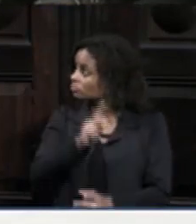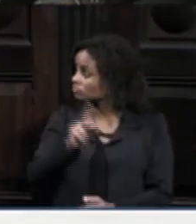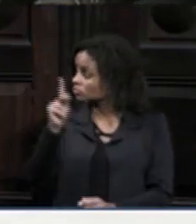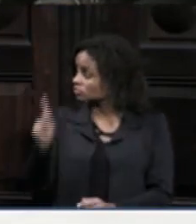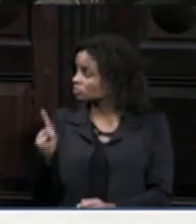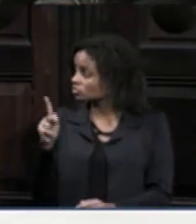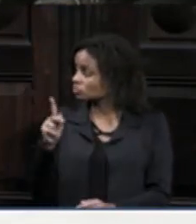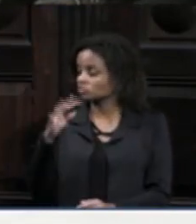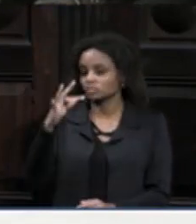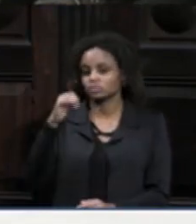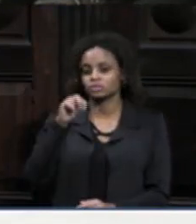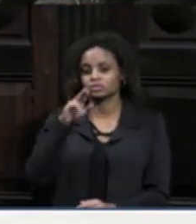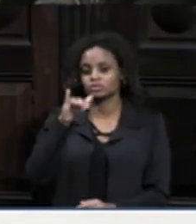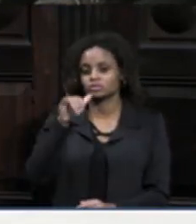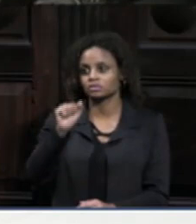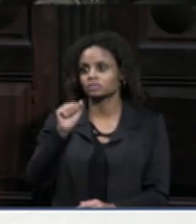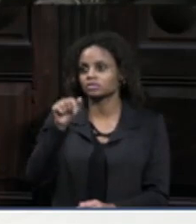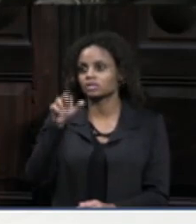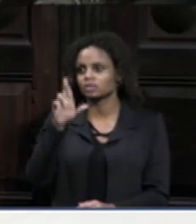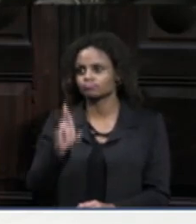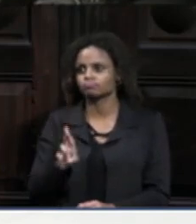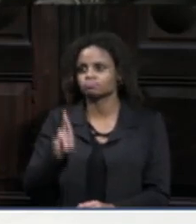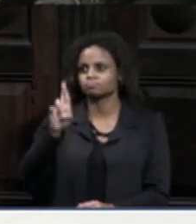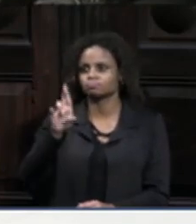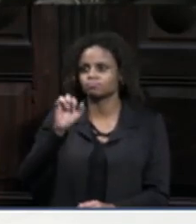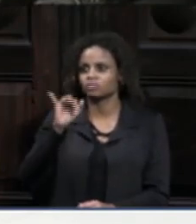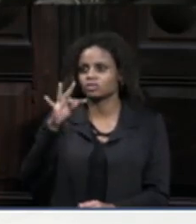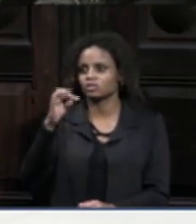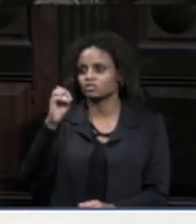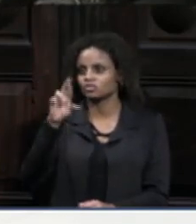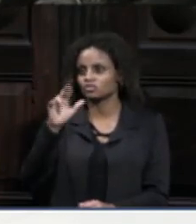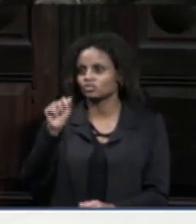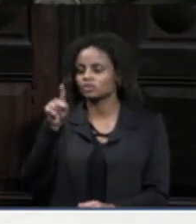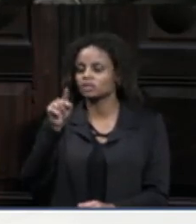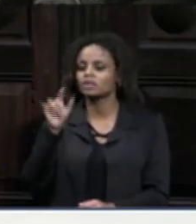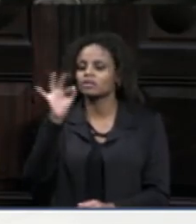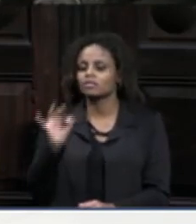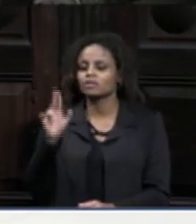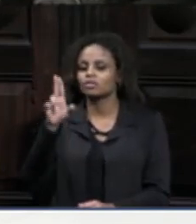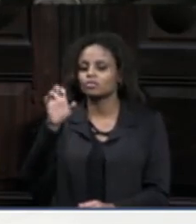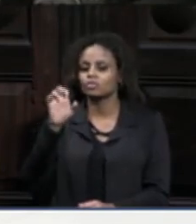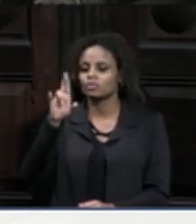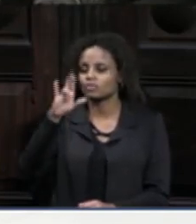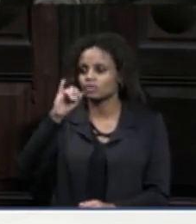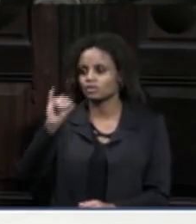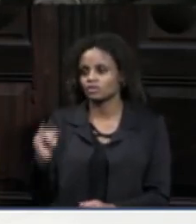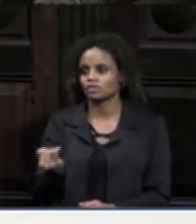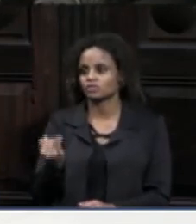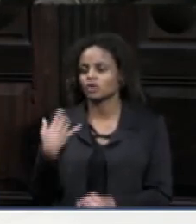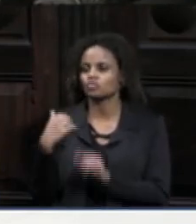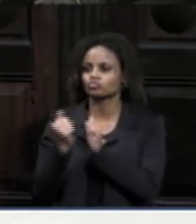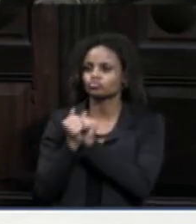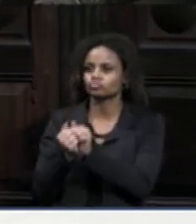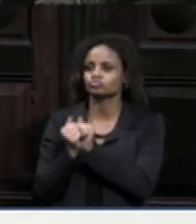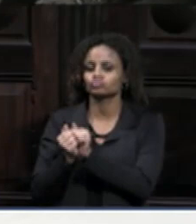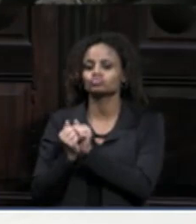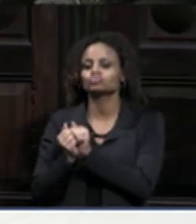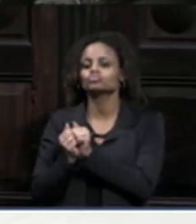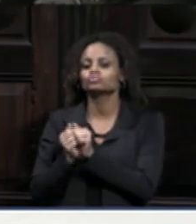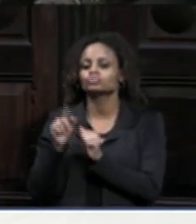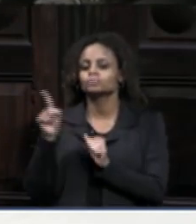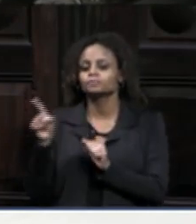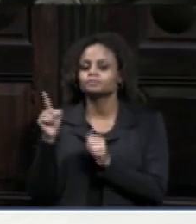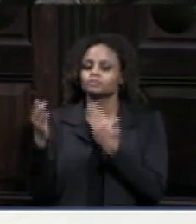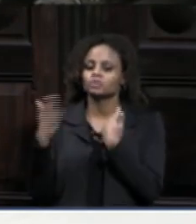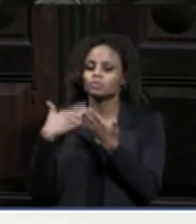de graduação da UERJ, com quem tive a oportunidade de ir no gabinete do deputado Wanderson Nogueira, dialogar sobre